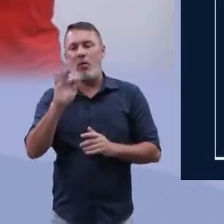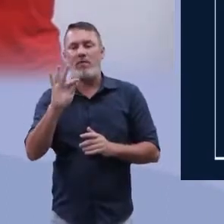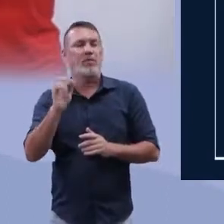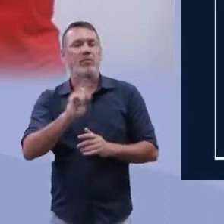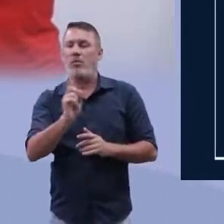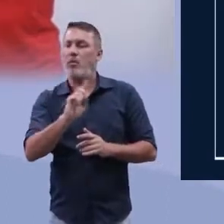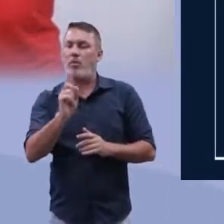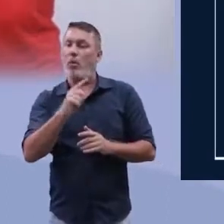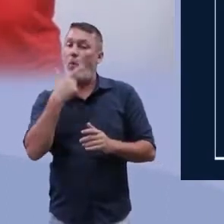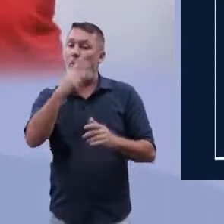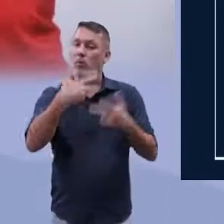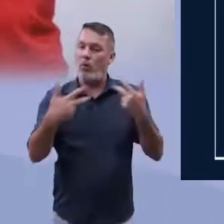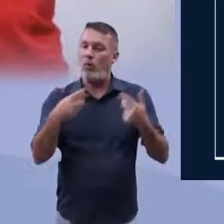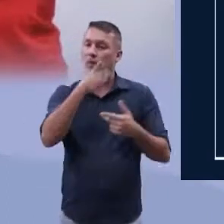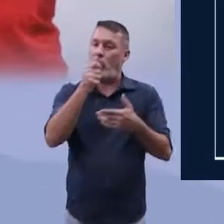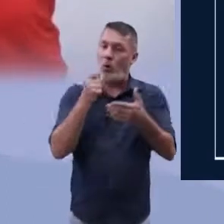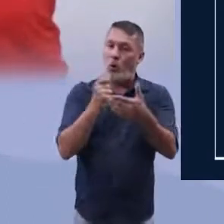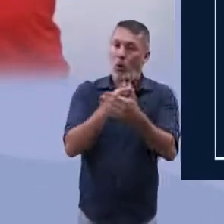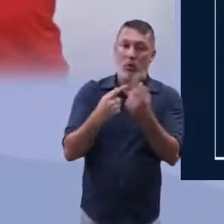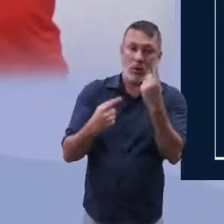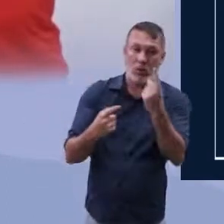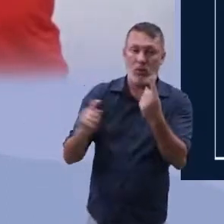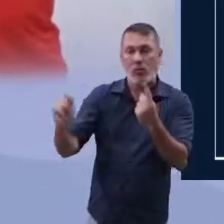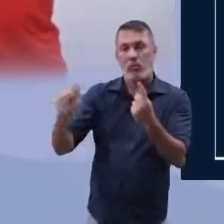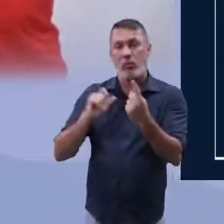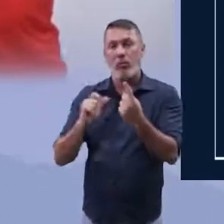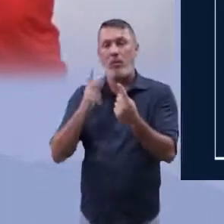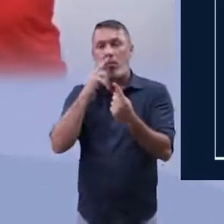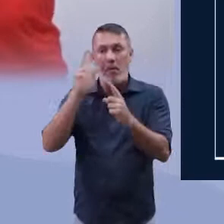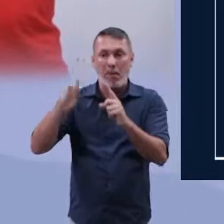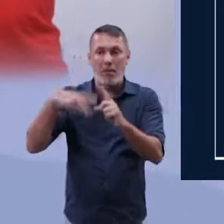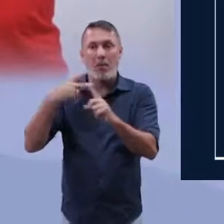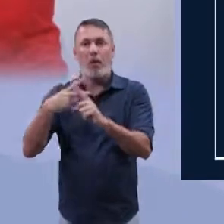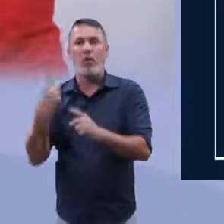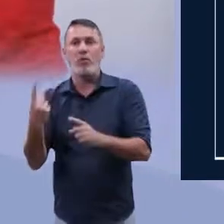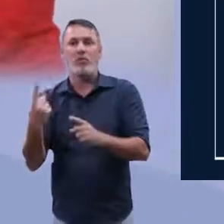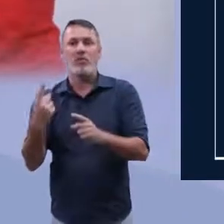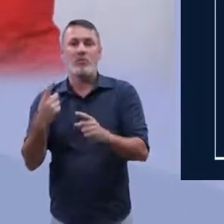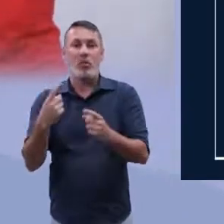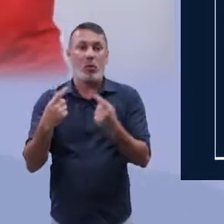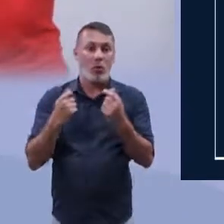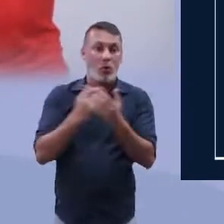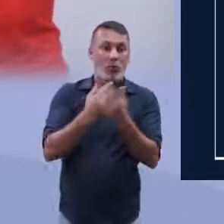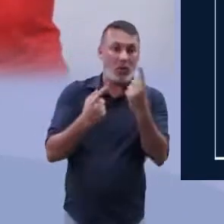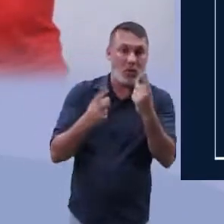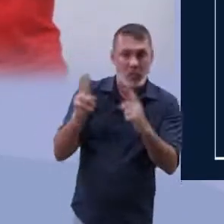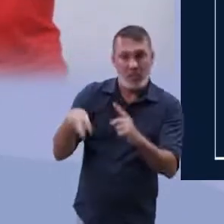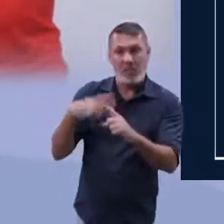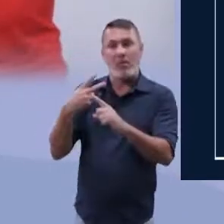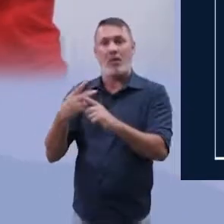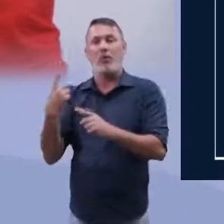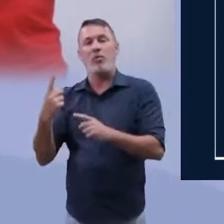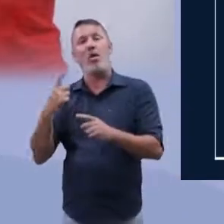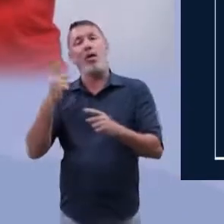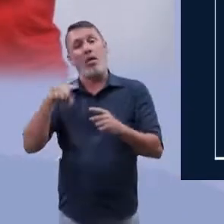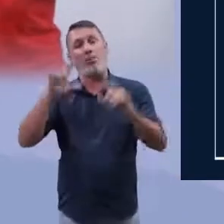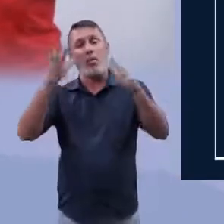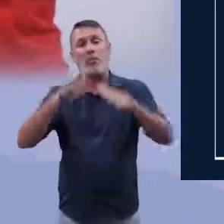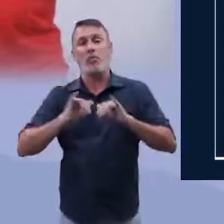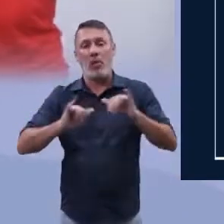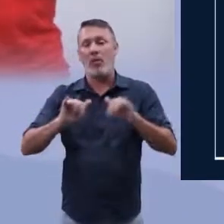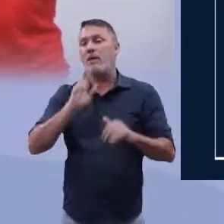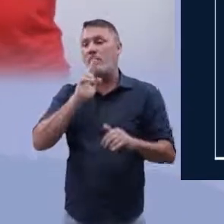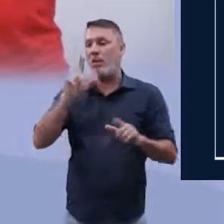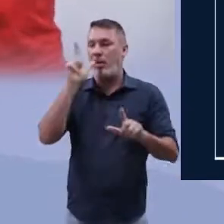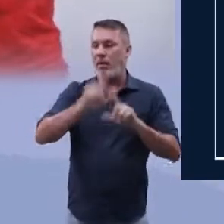não é isso. Então, você compra um e leva outro. Isso leva mais um. Então, isso é anunciar mercadorias em